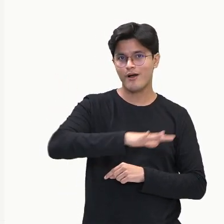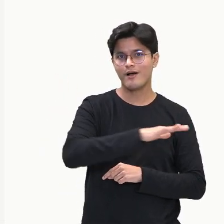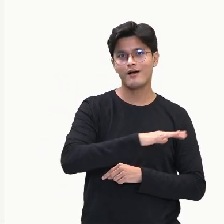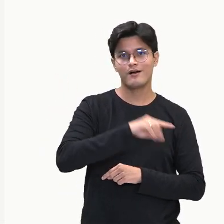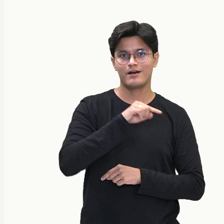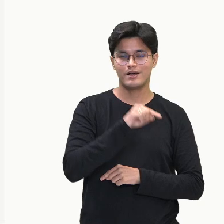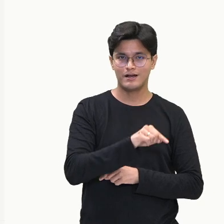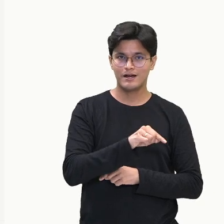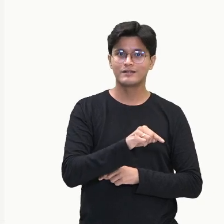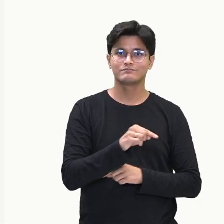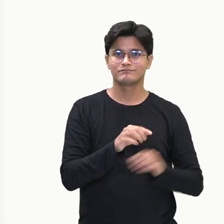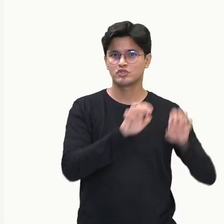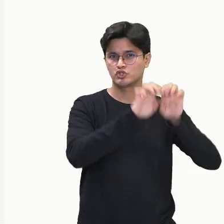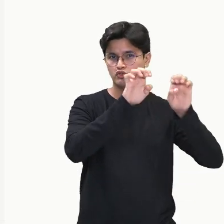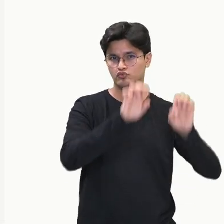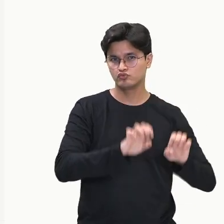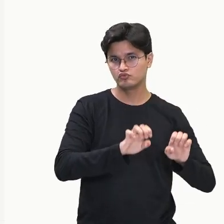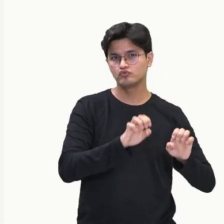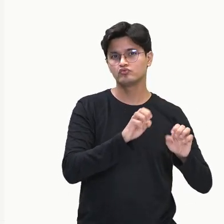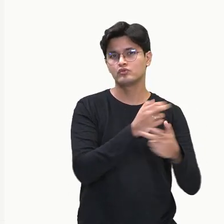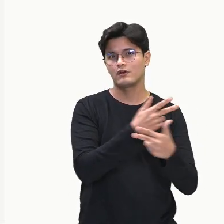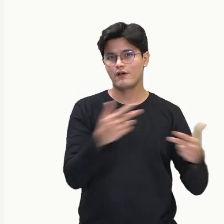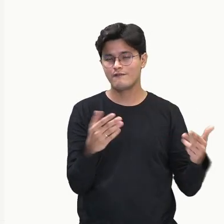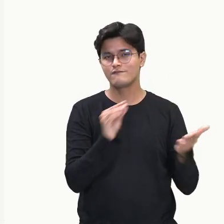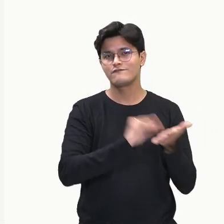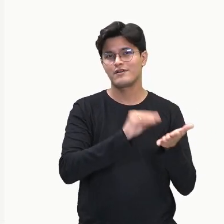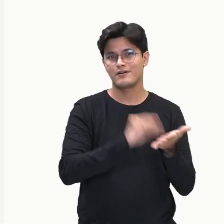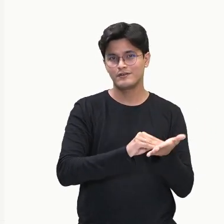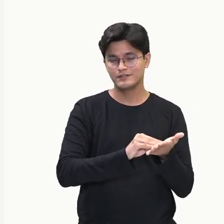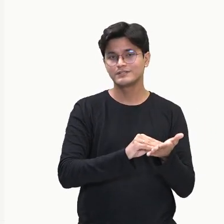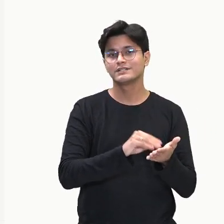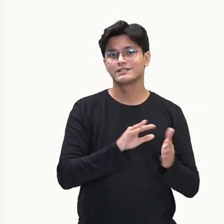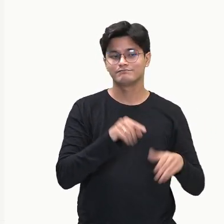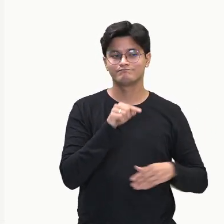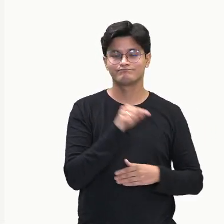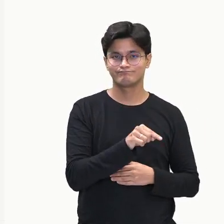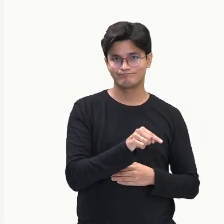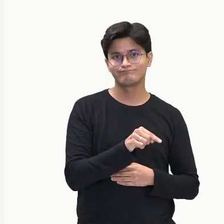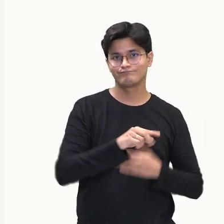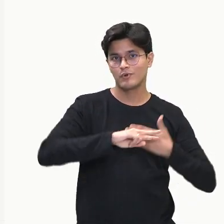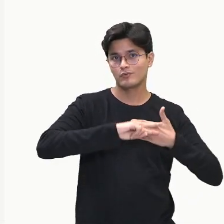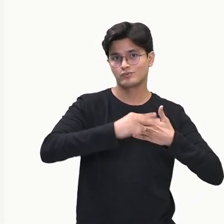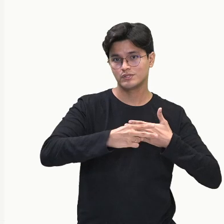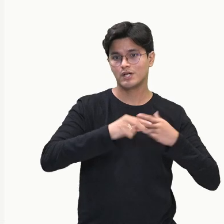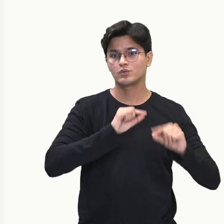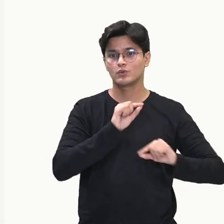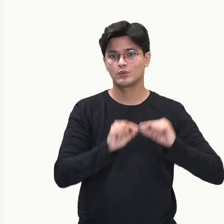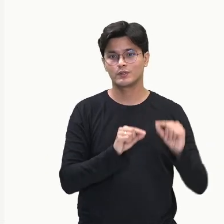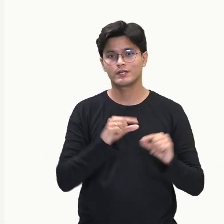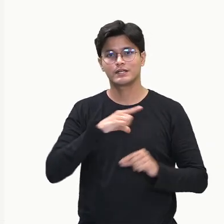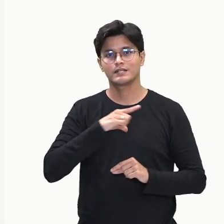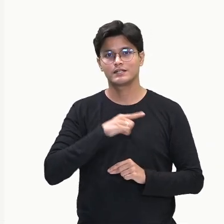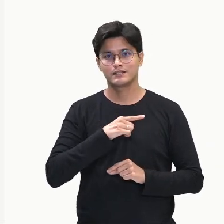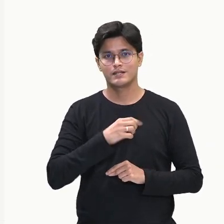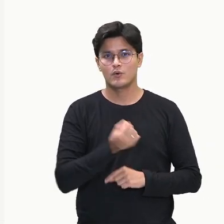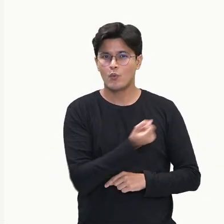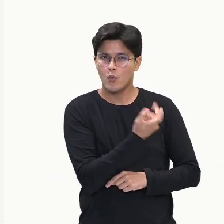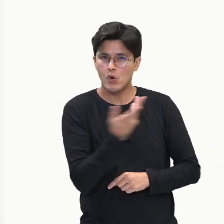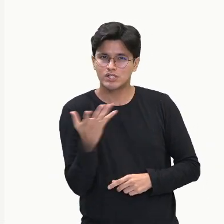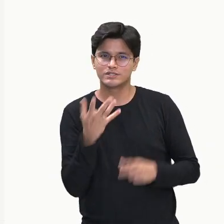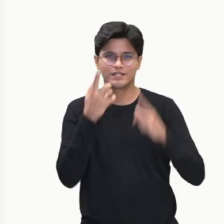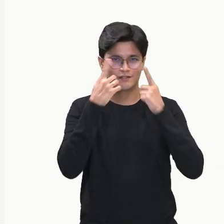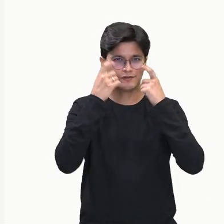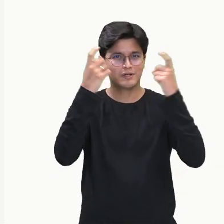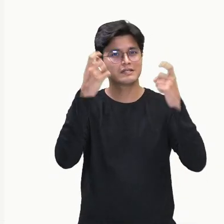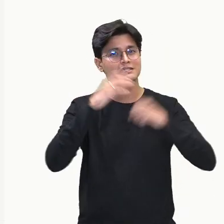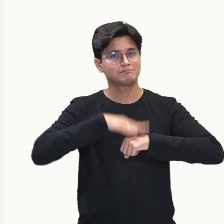menos equipadas com infraestrutura urbana e segurança, são aquelas onde há um maior índice de violência. Então, se a